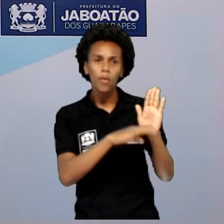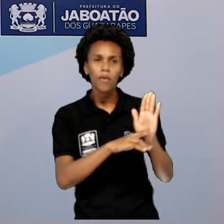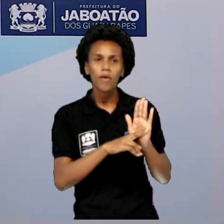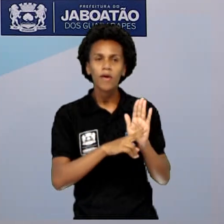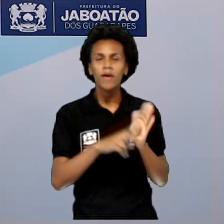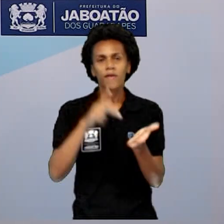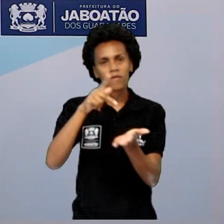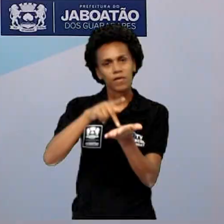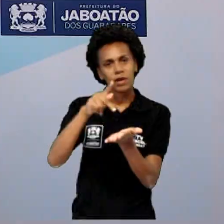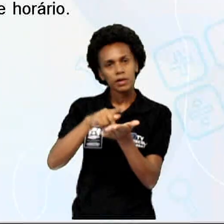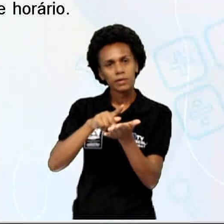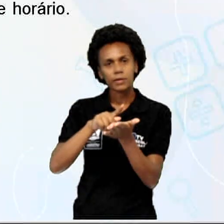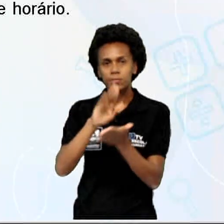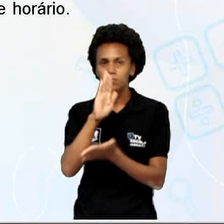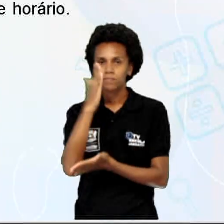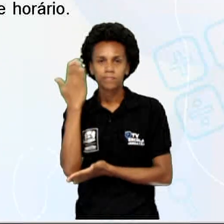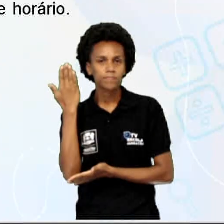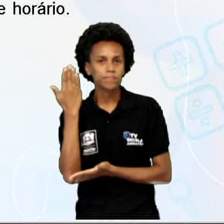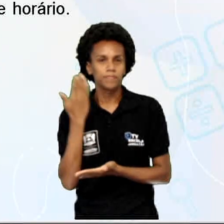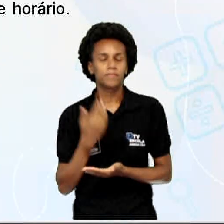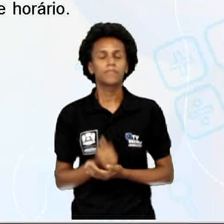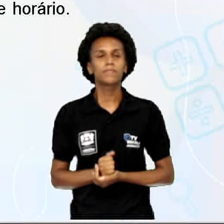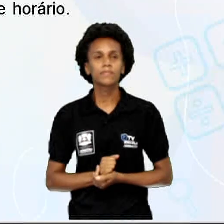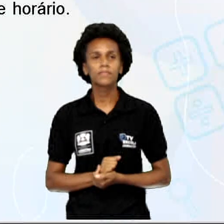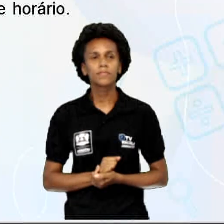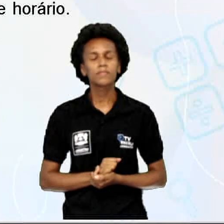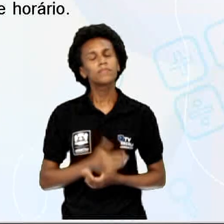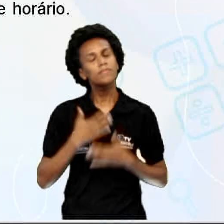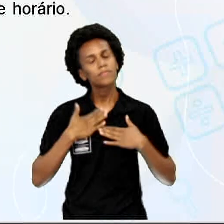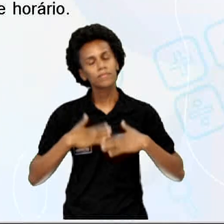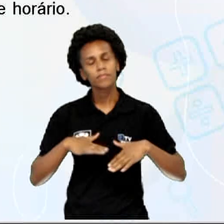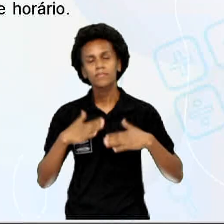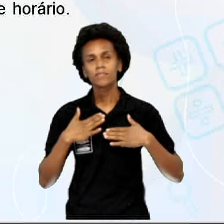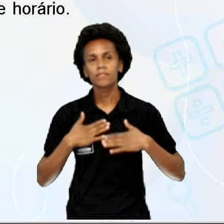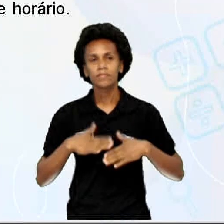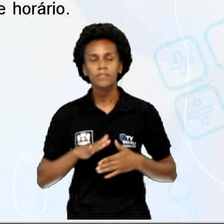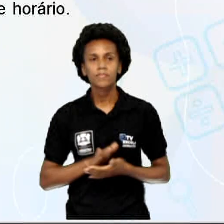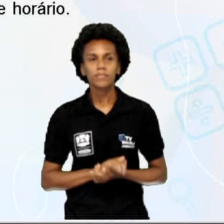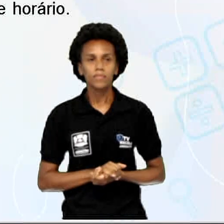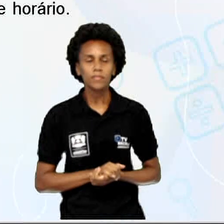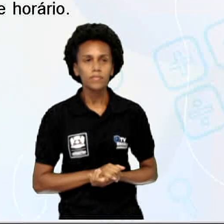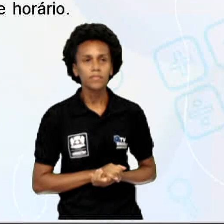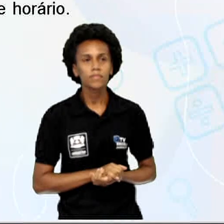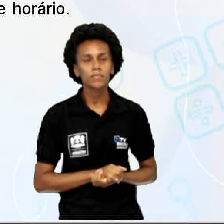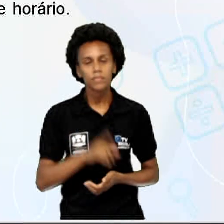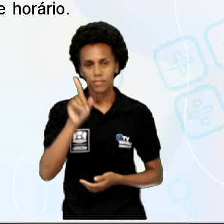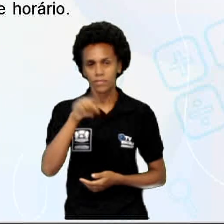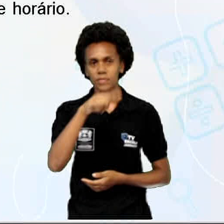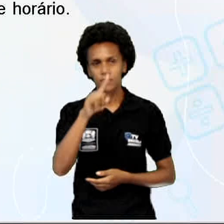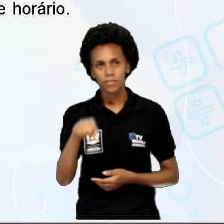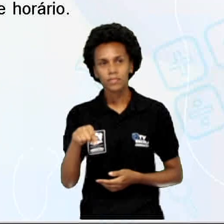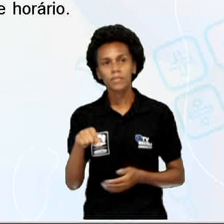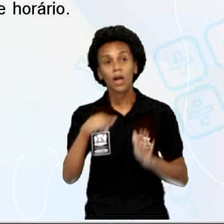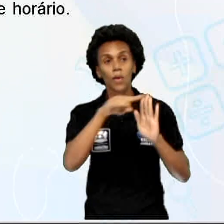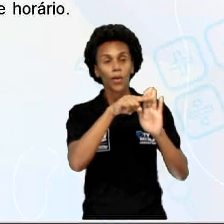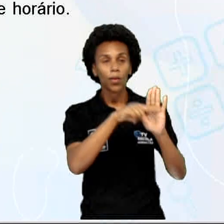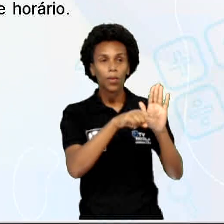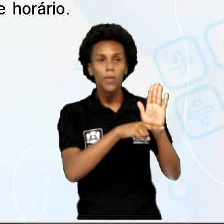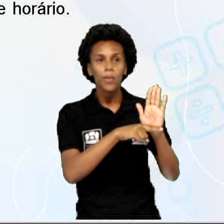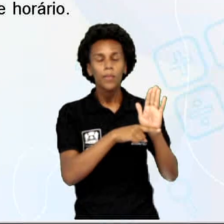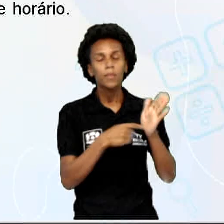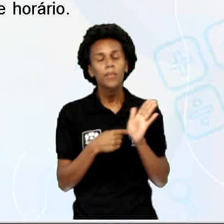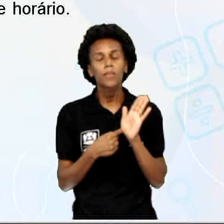é. Então vamos a eles com calma, sem muita pressa. Olha só. Assinale a alternativa que indica os enunciados cujo emprego